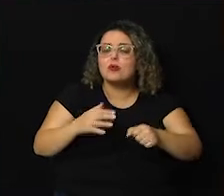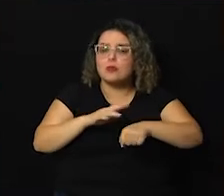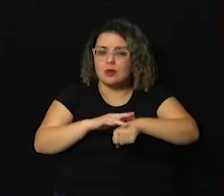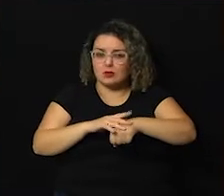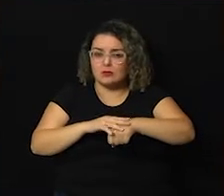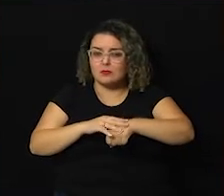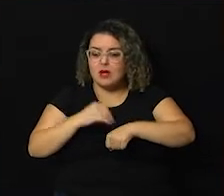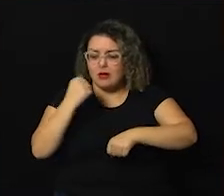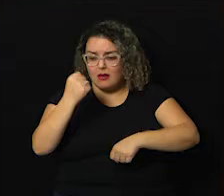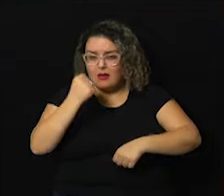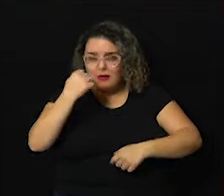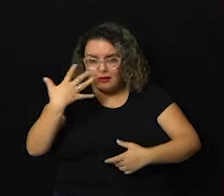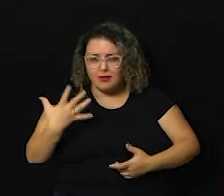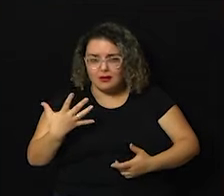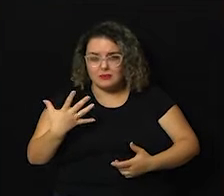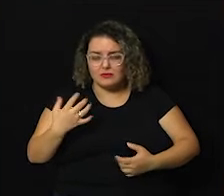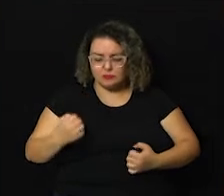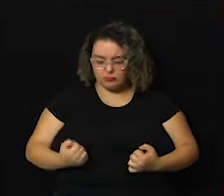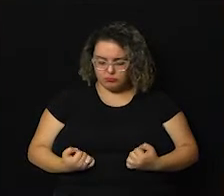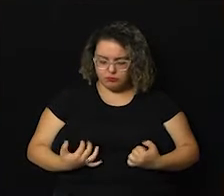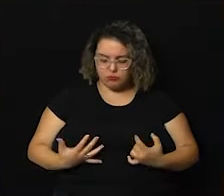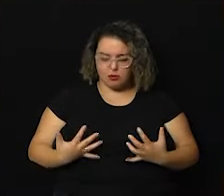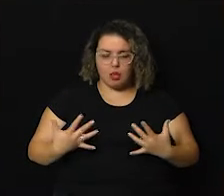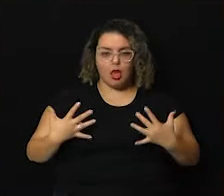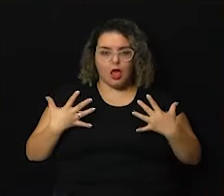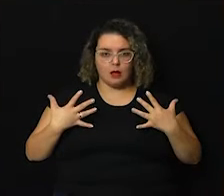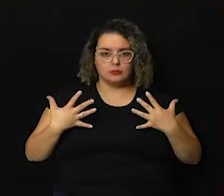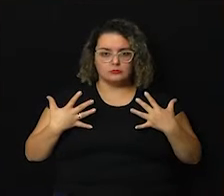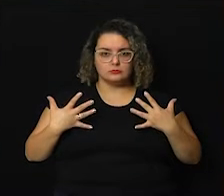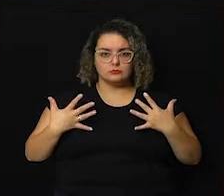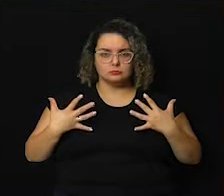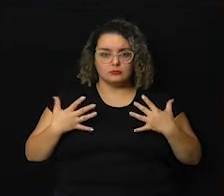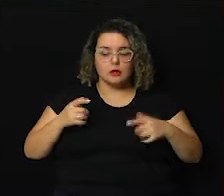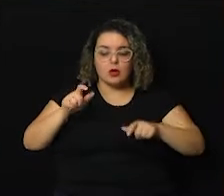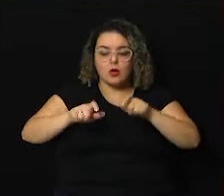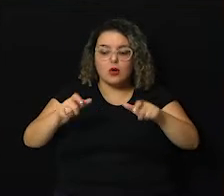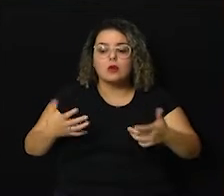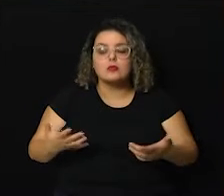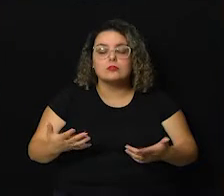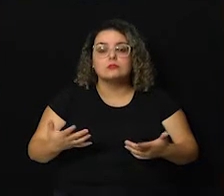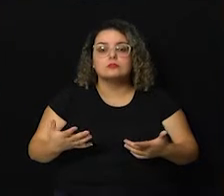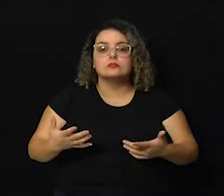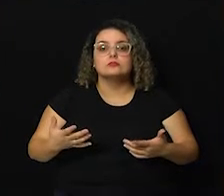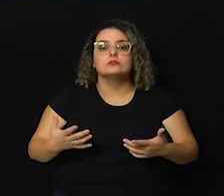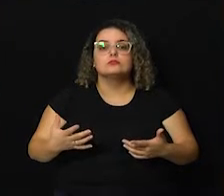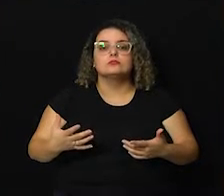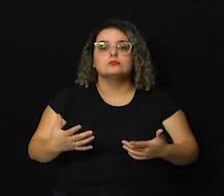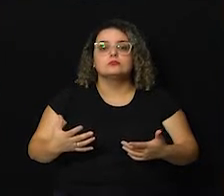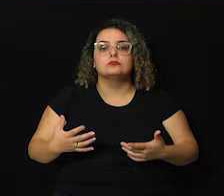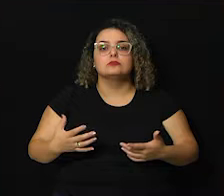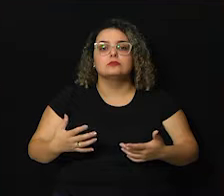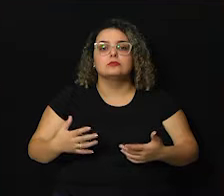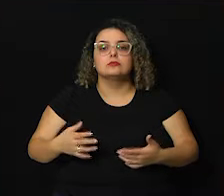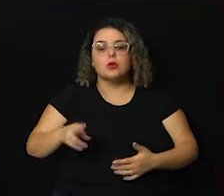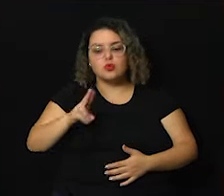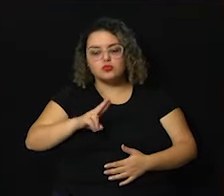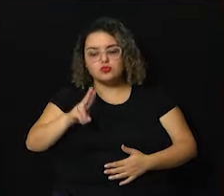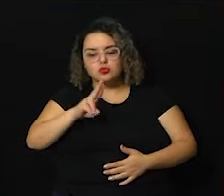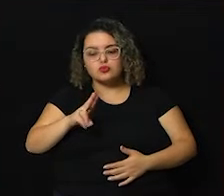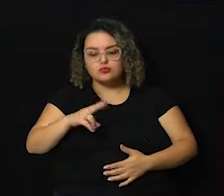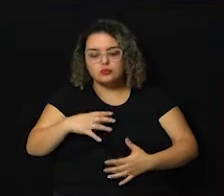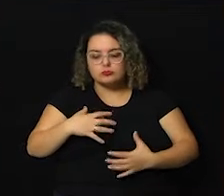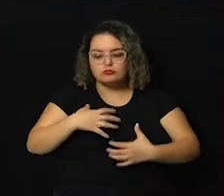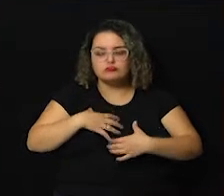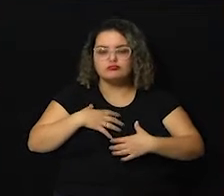mais agressiva e tem comprometimento de outros órgãos, o indivíduo começa a ter um consumo energético muito